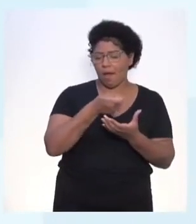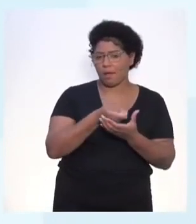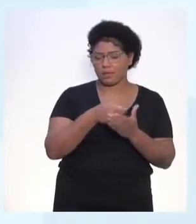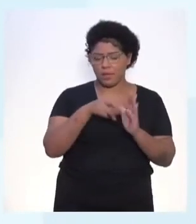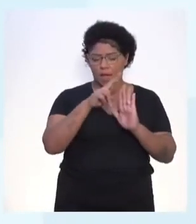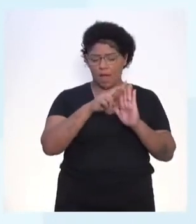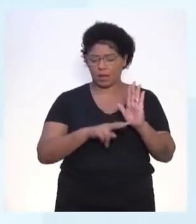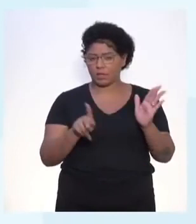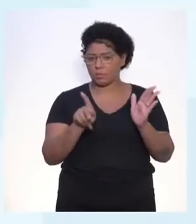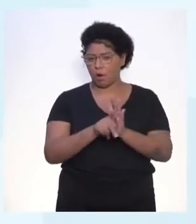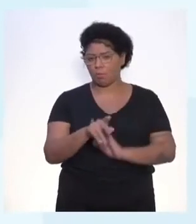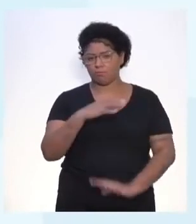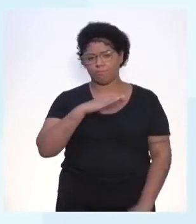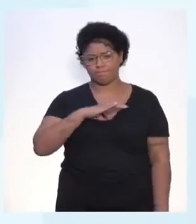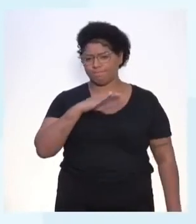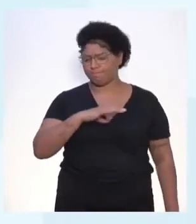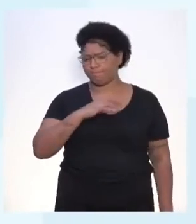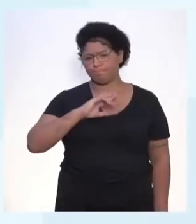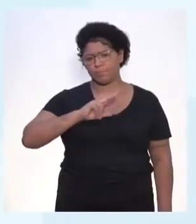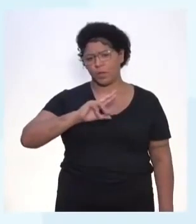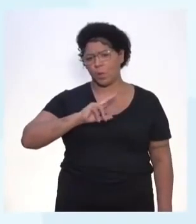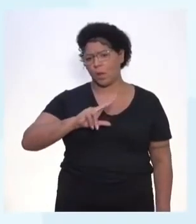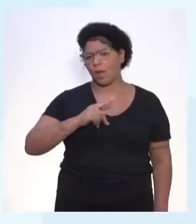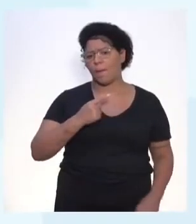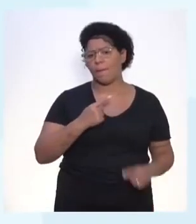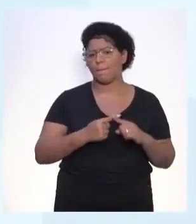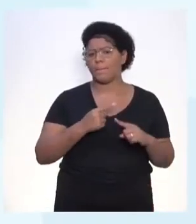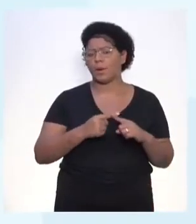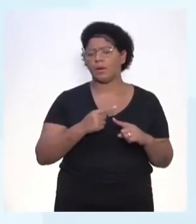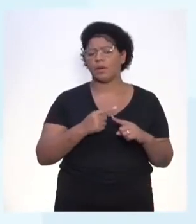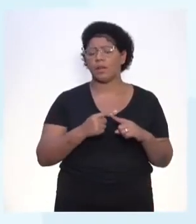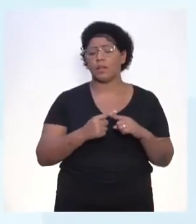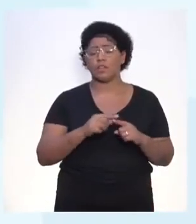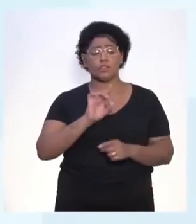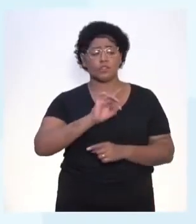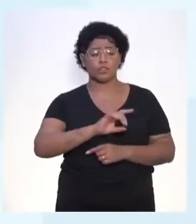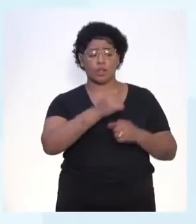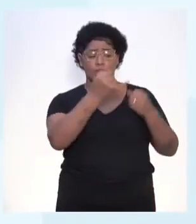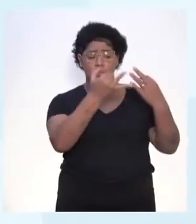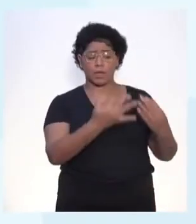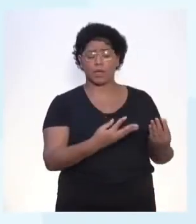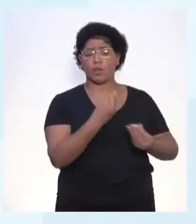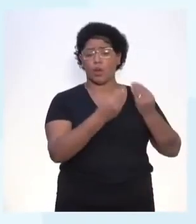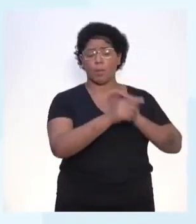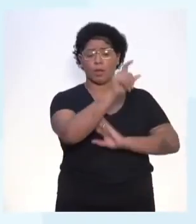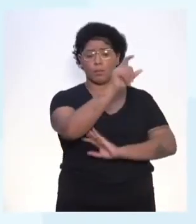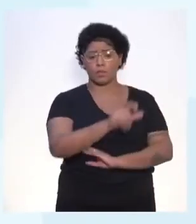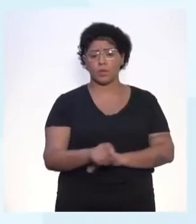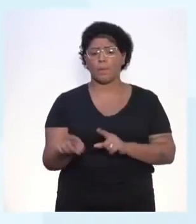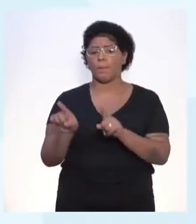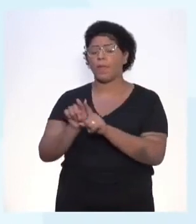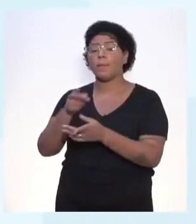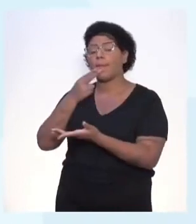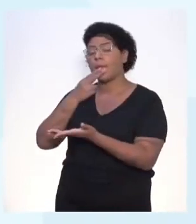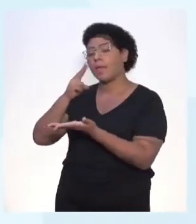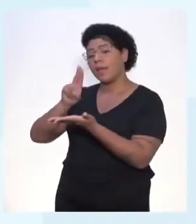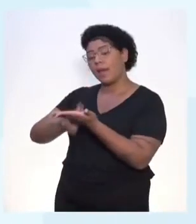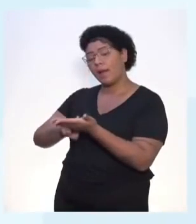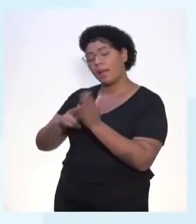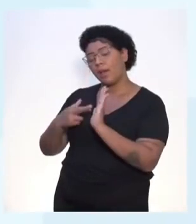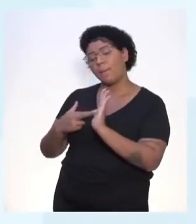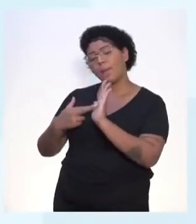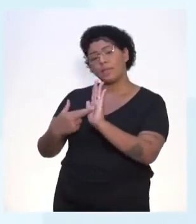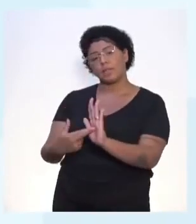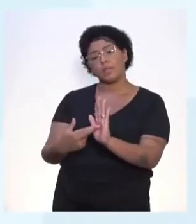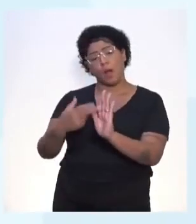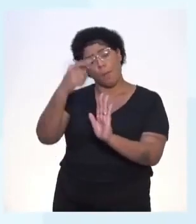circulação. A carta de apresentação é um gênero comum no ambiente profissional, utilizado pelo candidato a uma vaga de emprego para